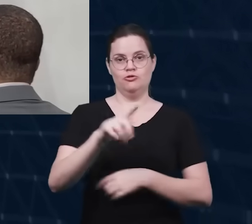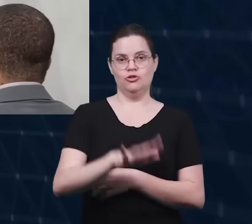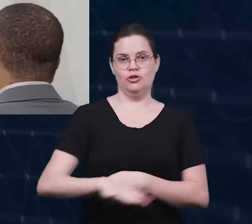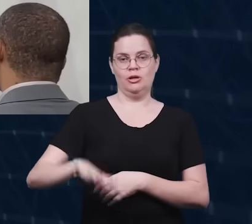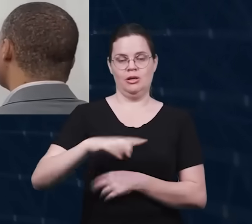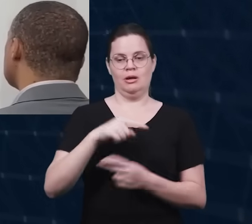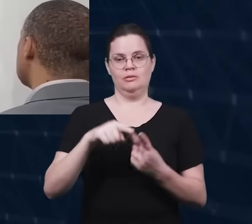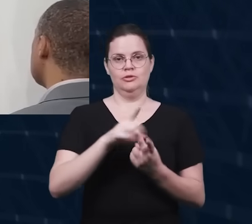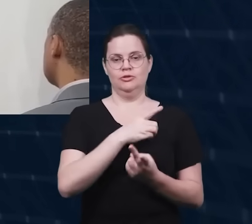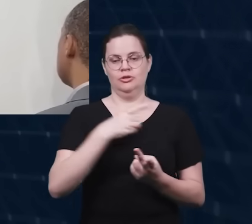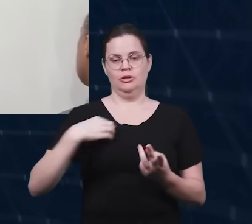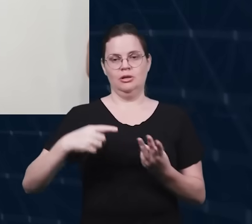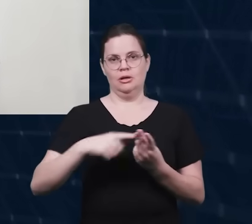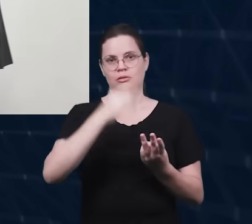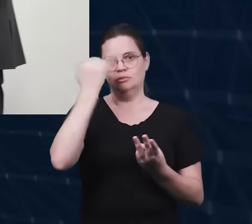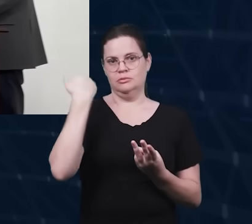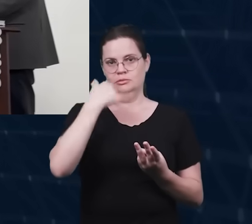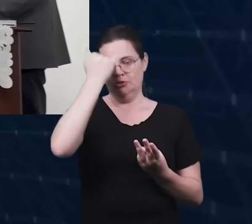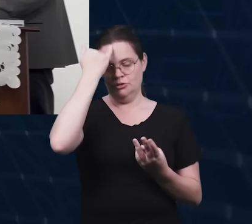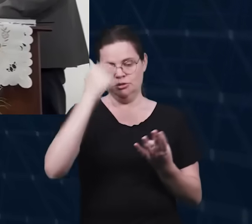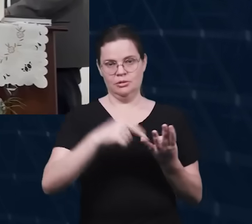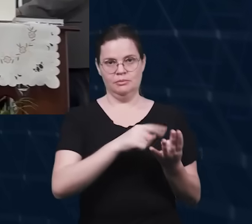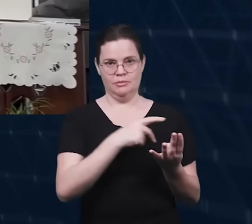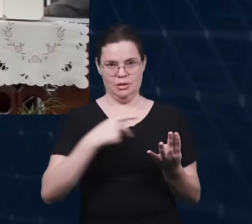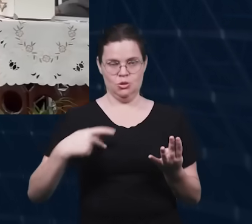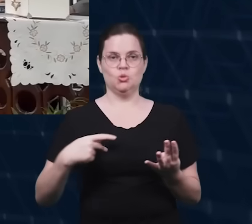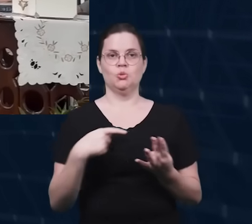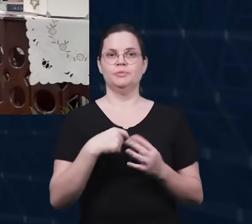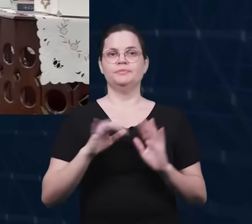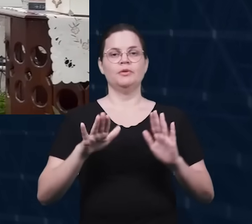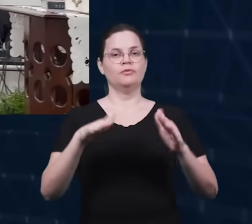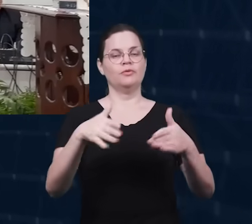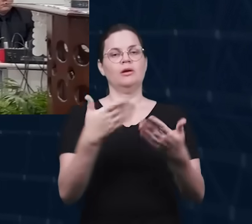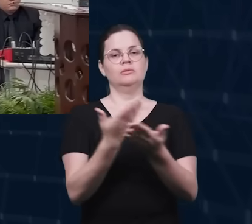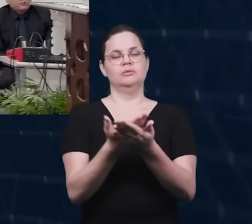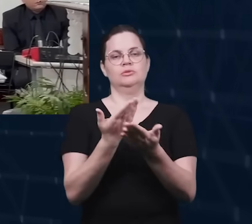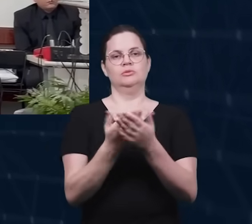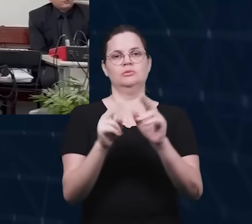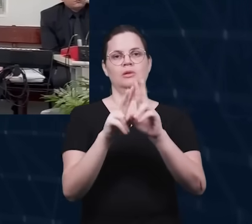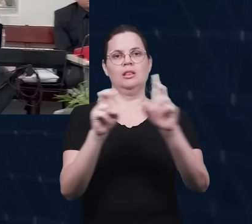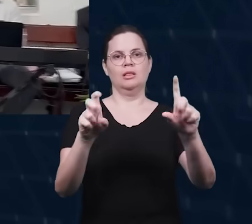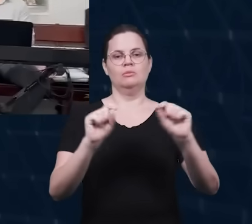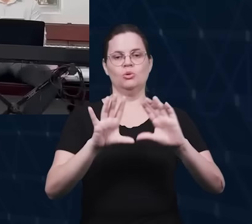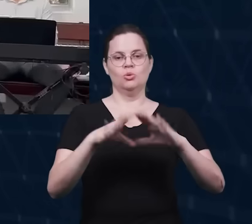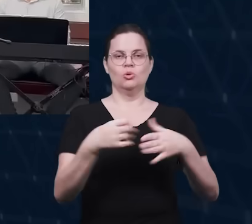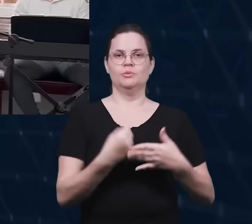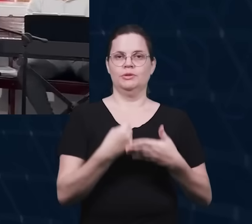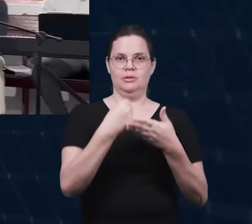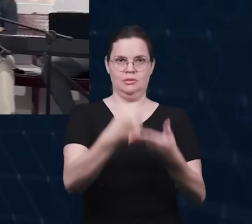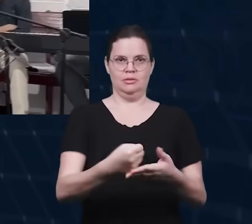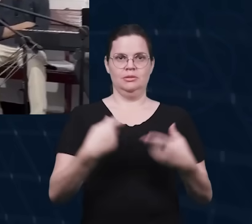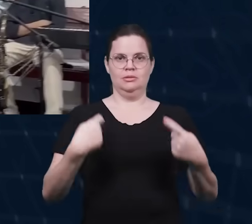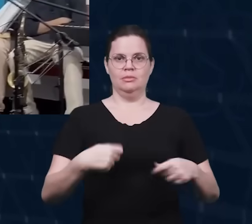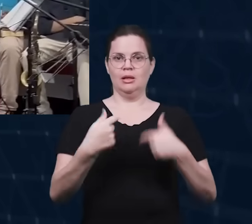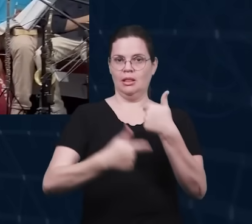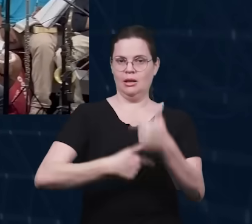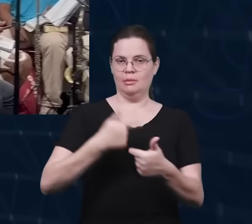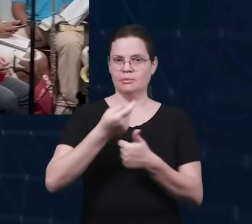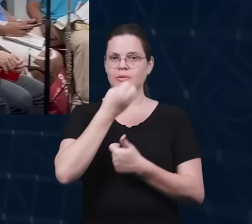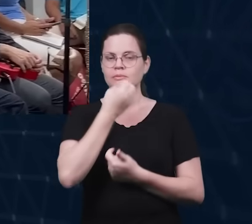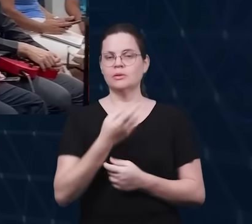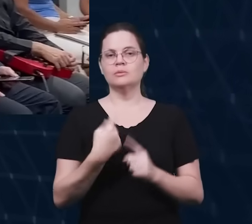obreiros, diáconos, ungidos e pastores da área sul. O tema central foi o trabalho com os grupos de assistência. O